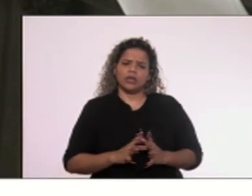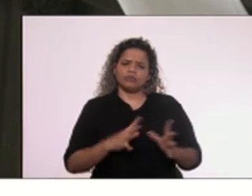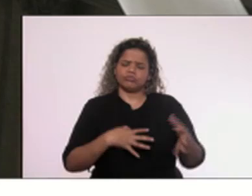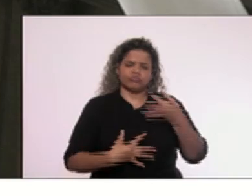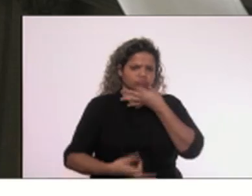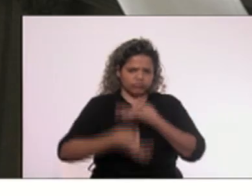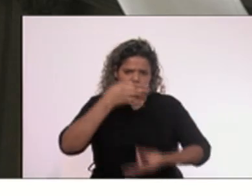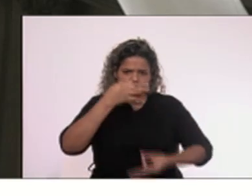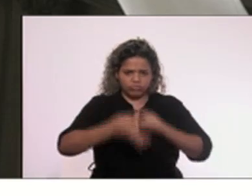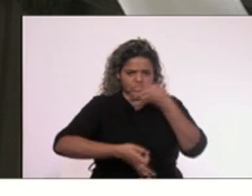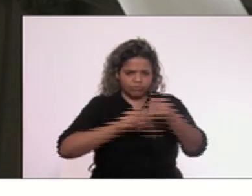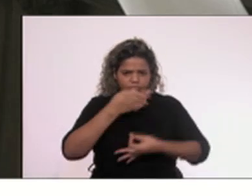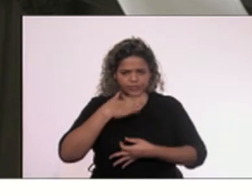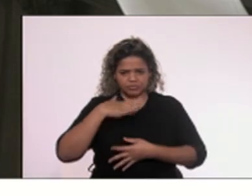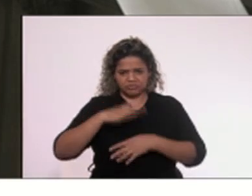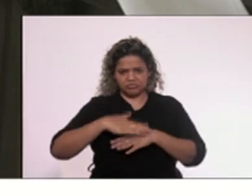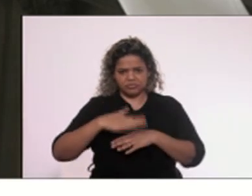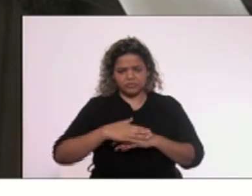sugestão